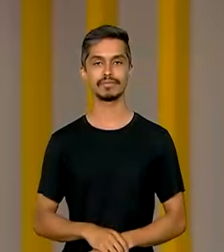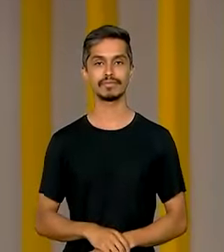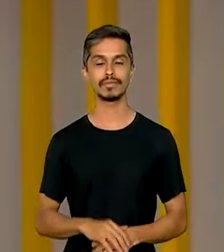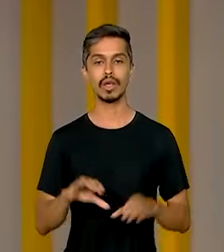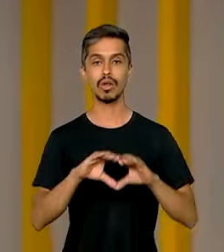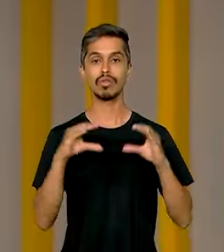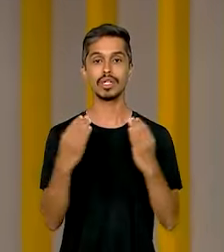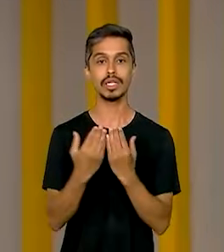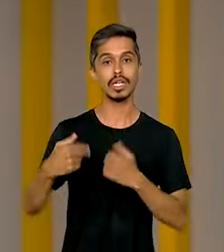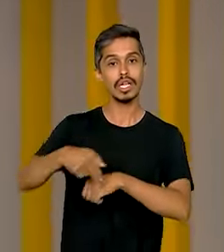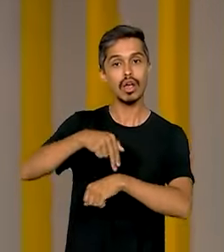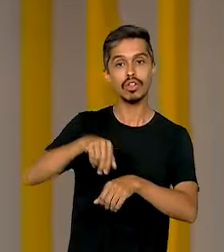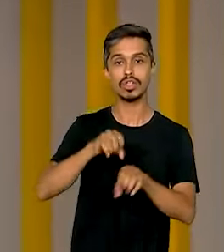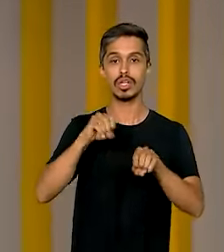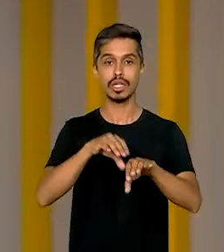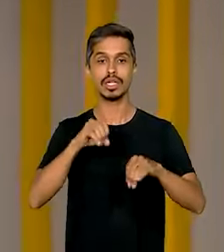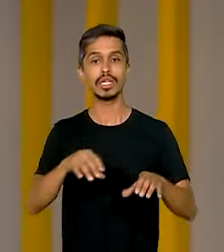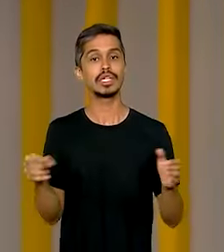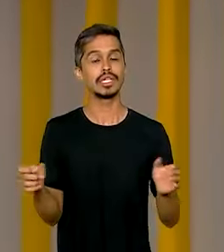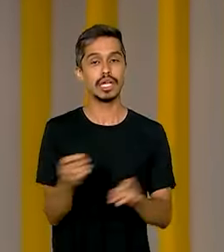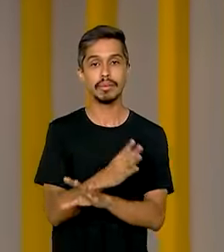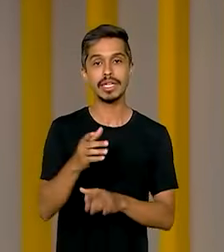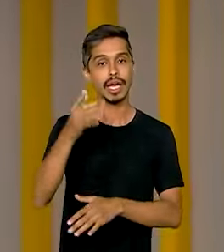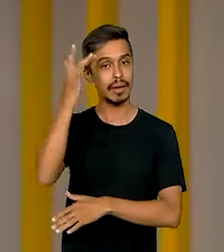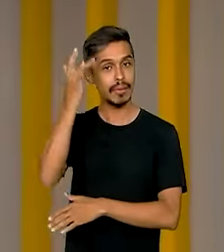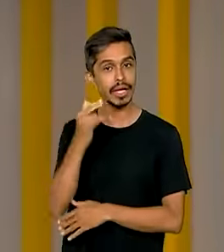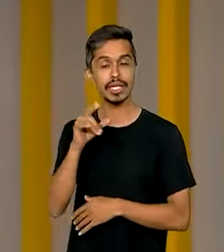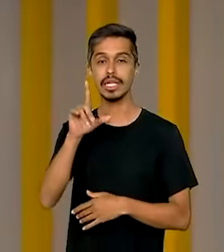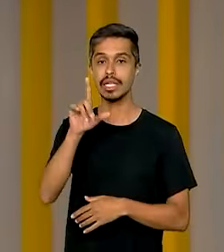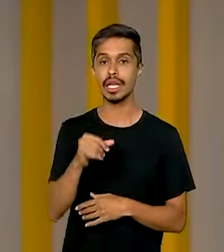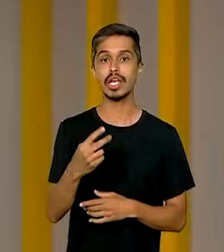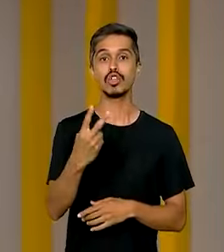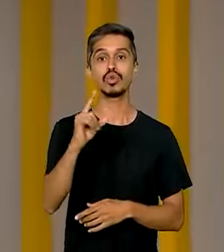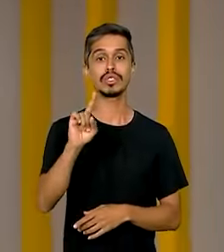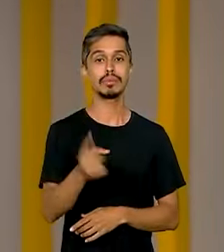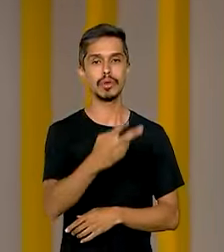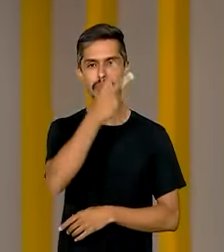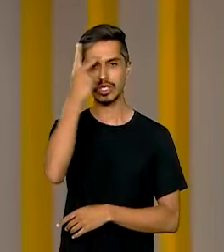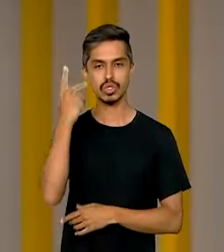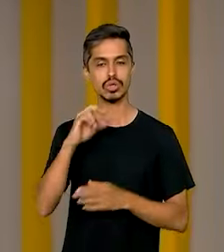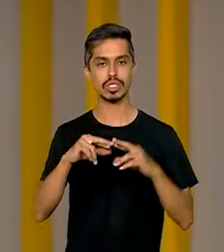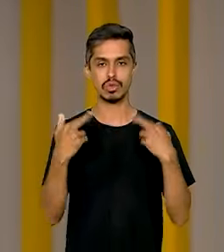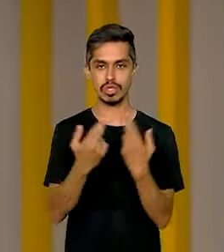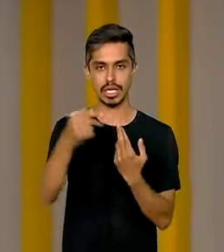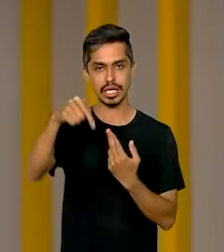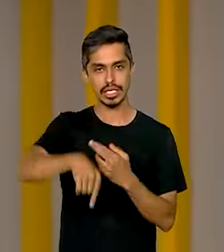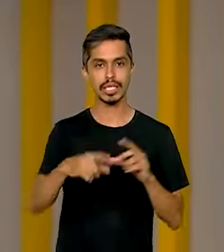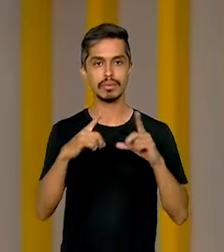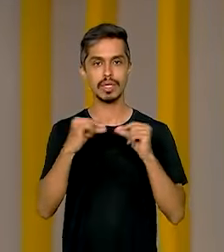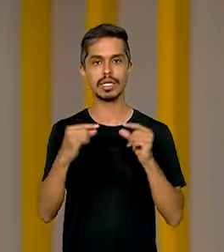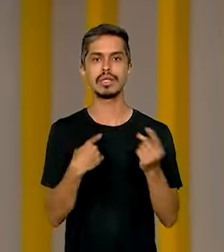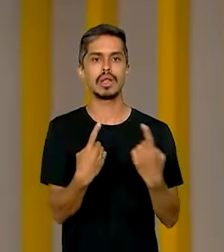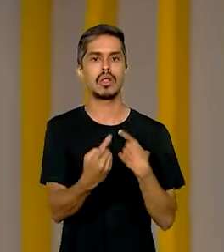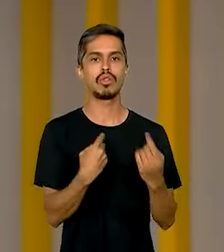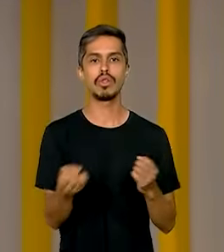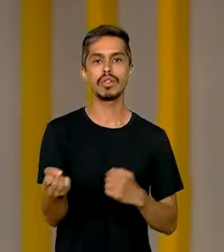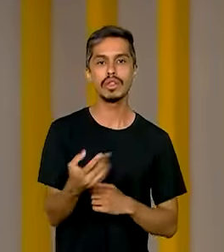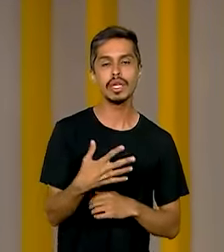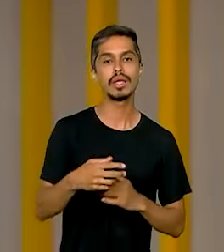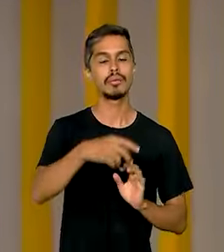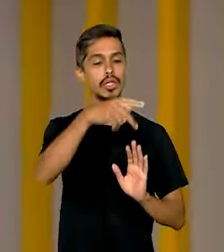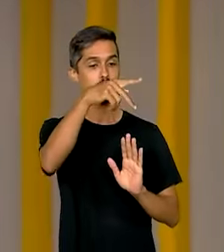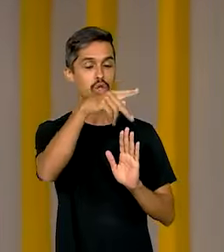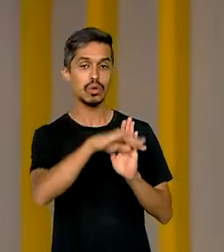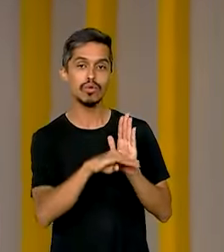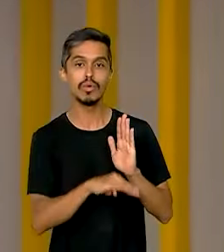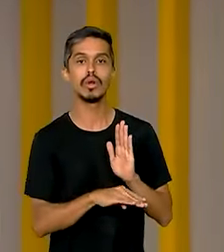A Conferência Nacional da Educação termina amanhã e são mais de 2.000 pessoas reunidas aqui em Brasília debatendo um novo plano